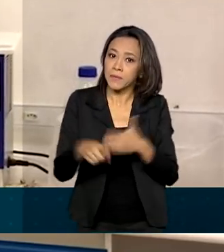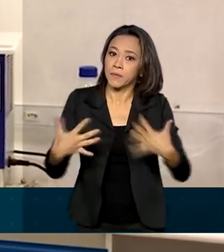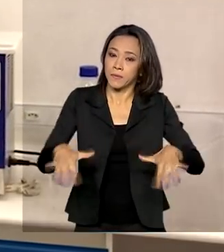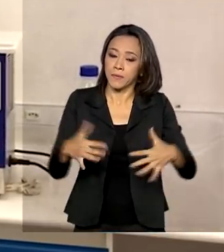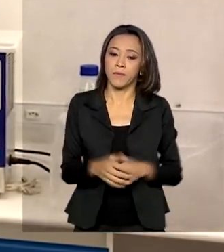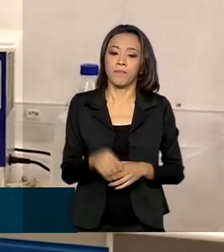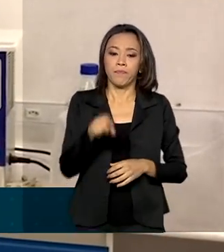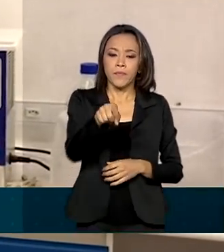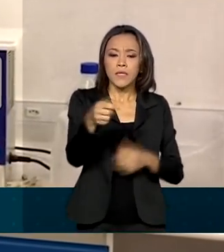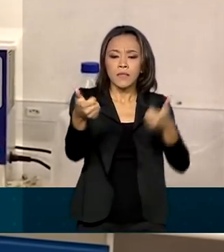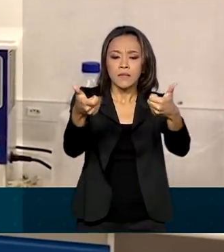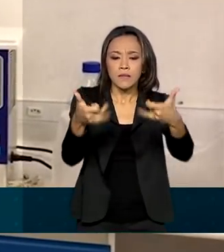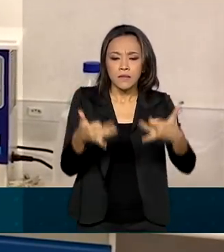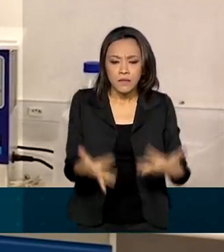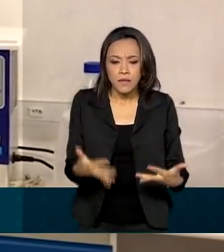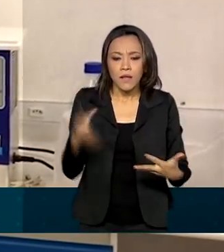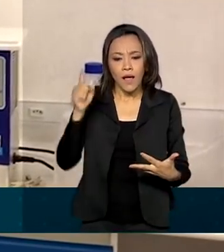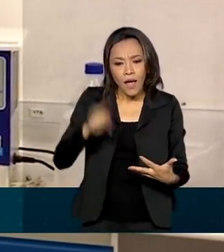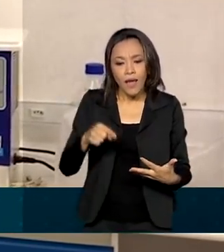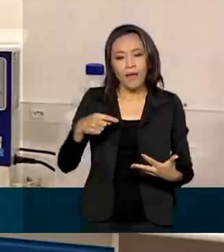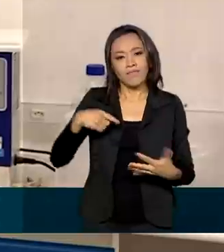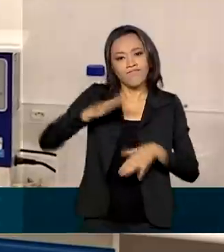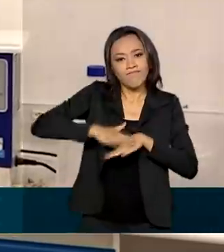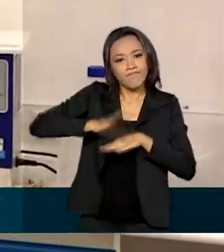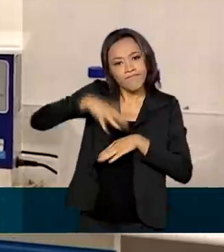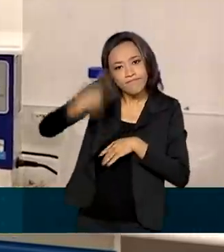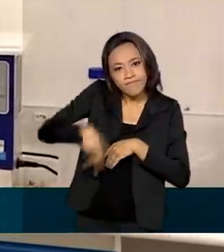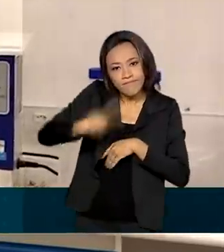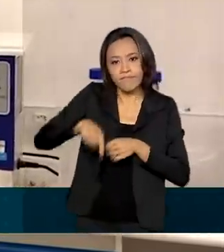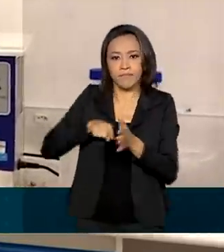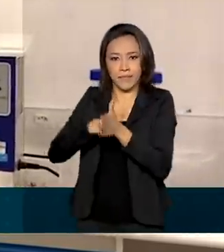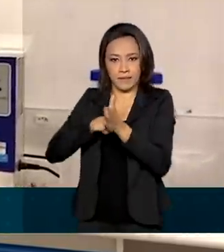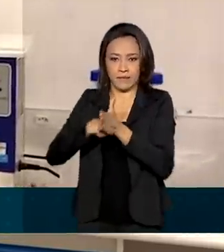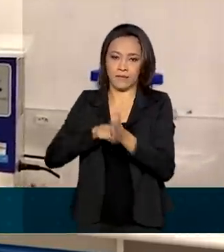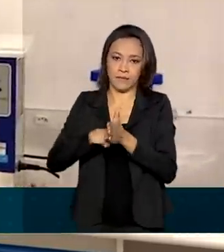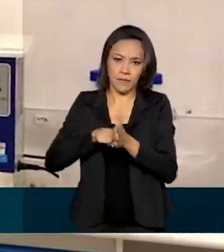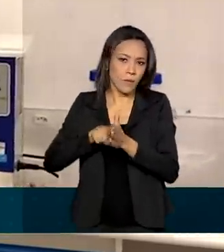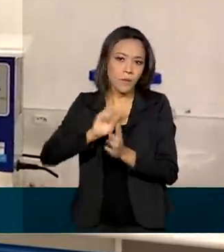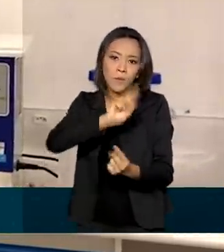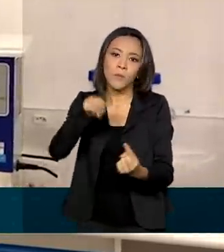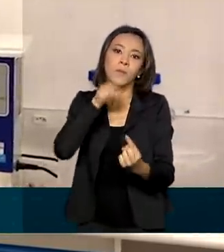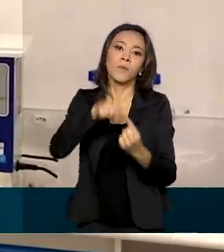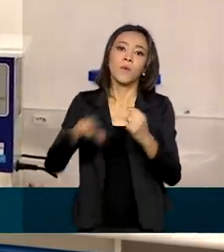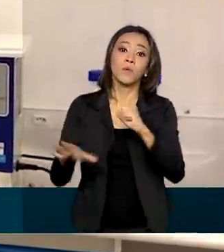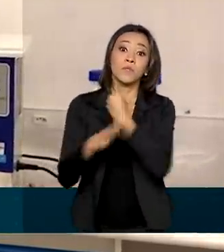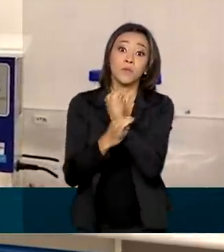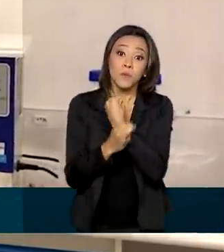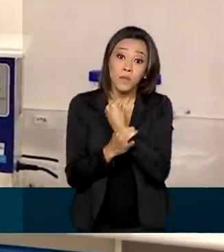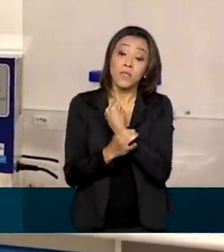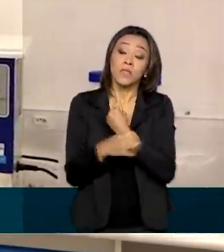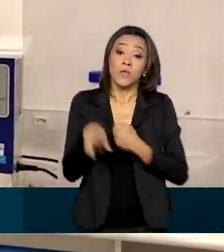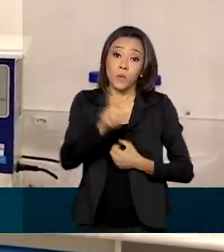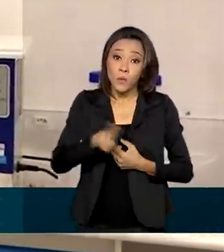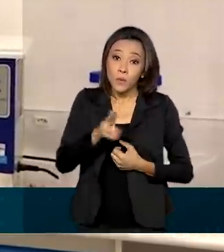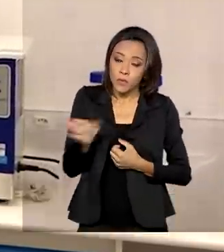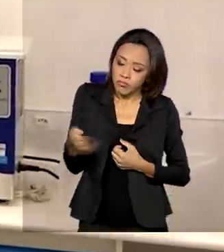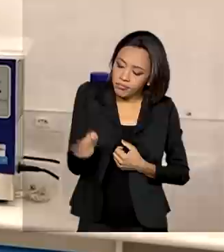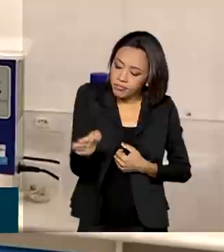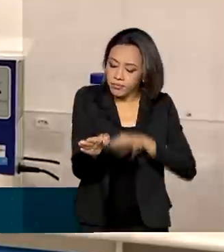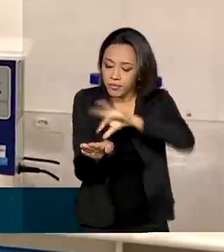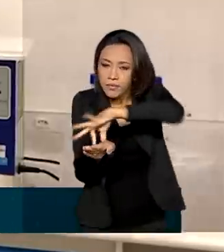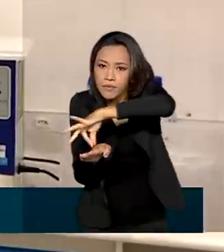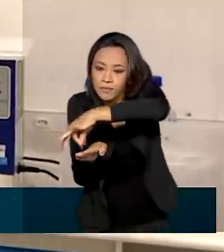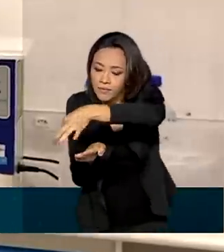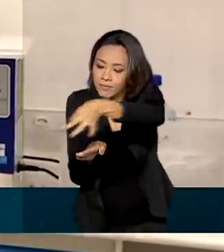um processo desenvolvido por nós, que garante a segurança do uso da pele como um curativo biológico